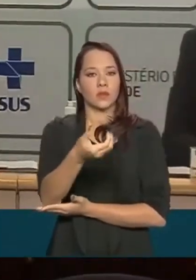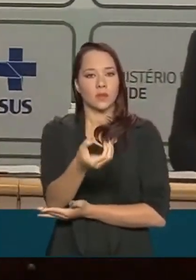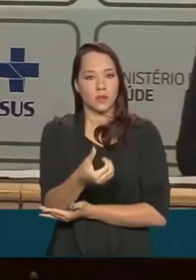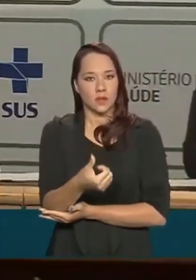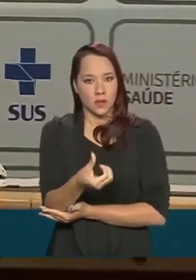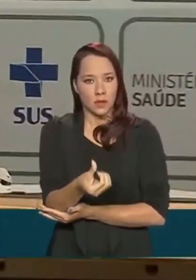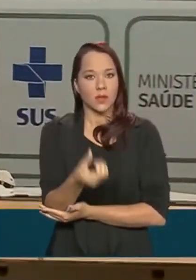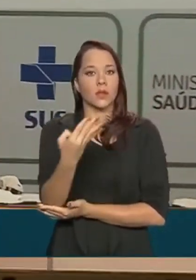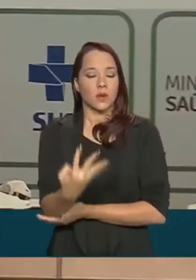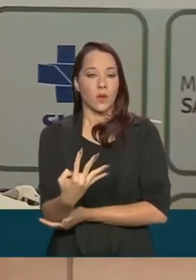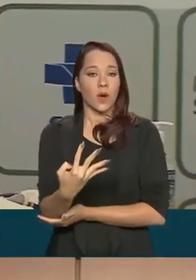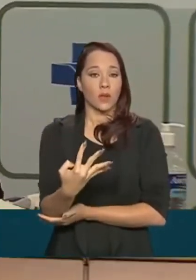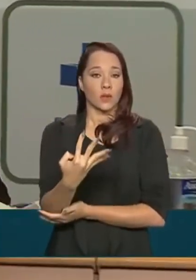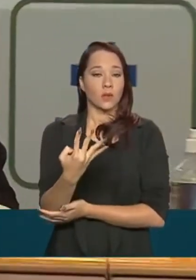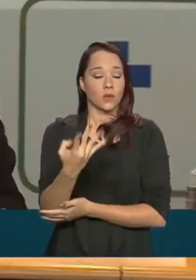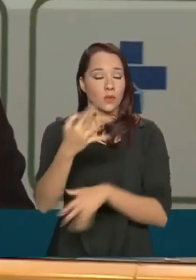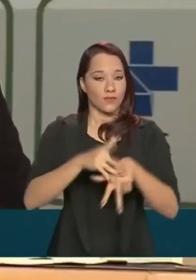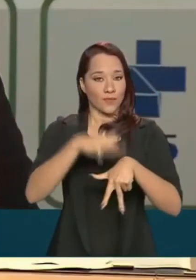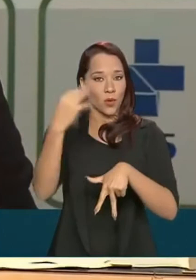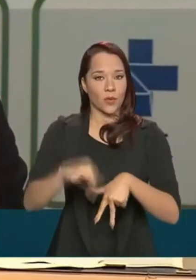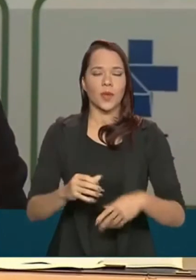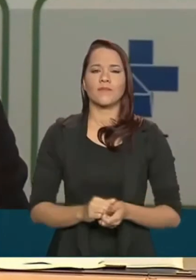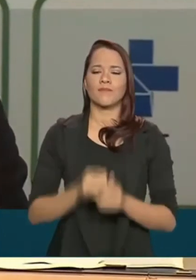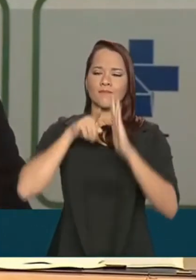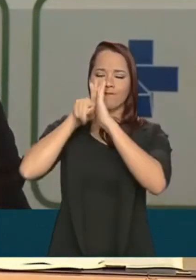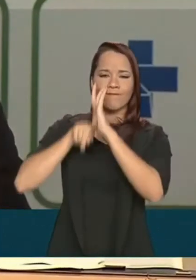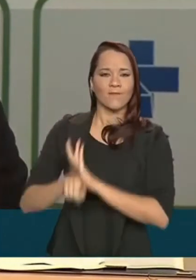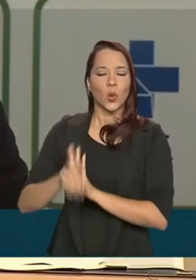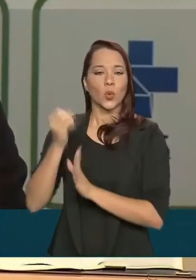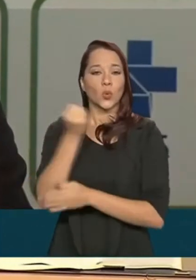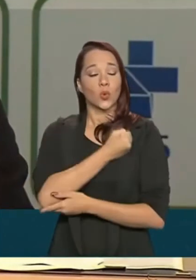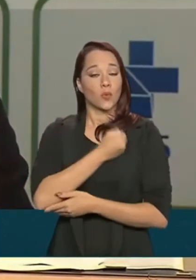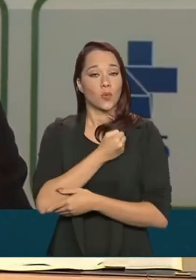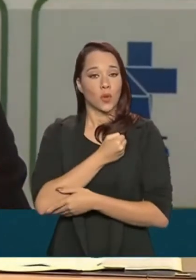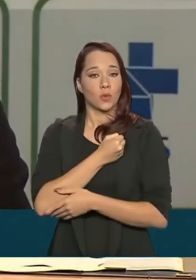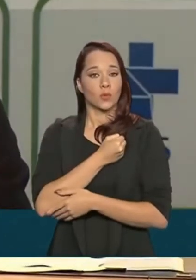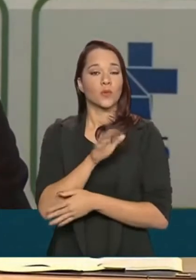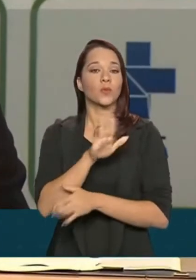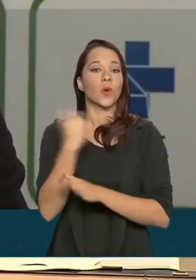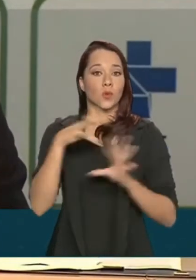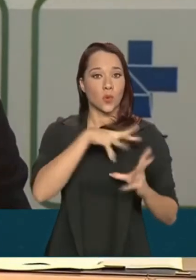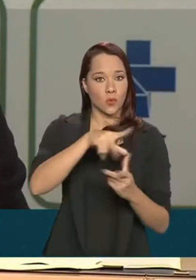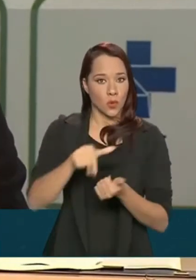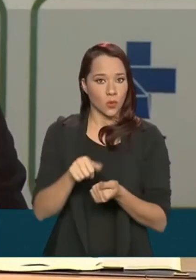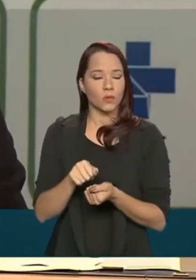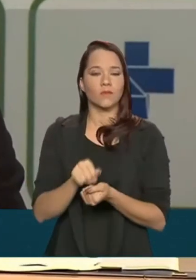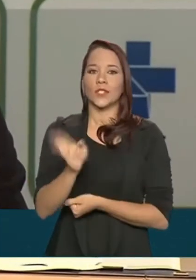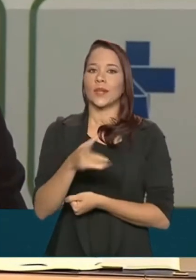11.595.164 casos confirmados. Quando avaliamos o número total de óbitos, né, no mundo, já